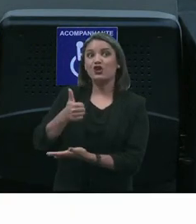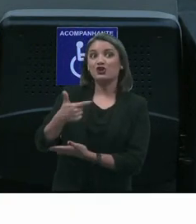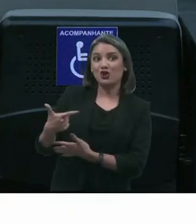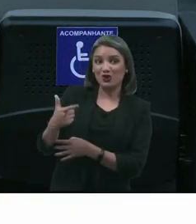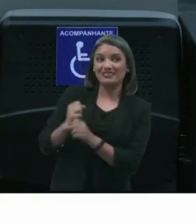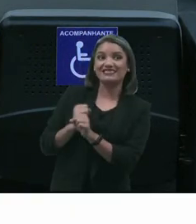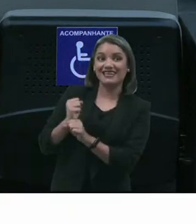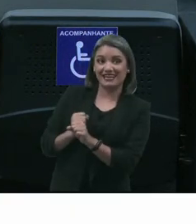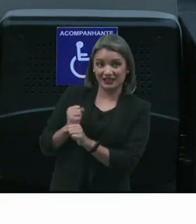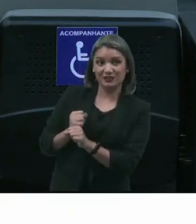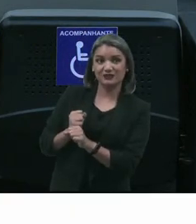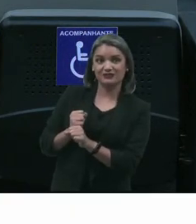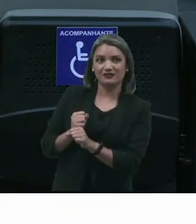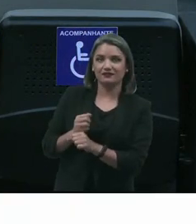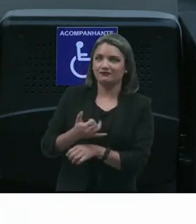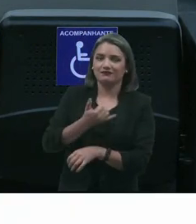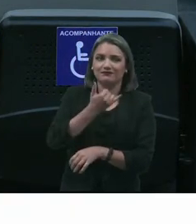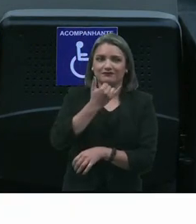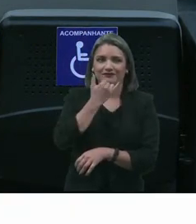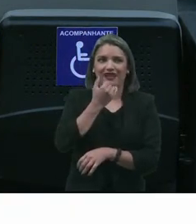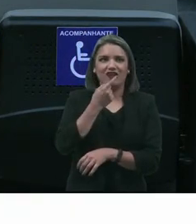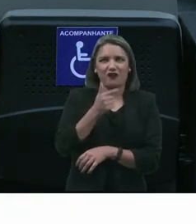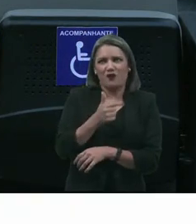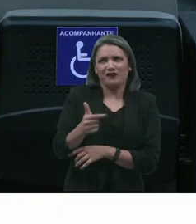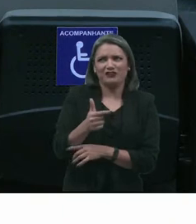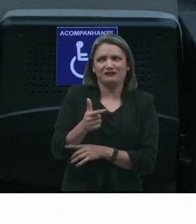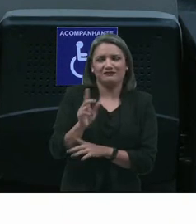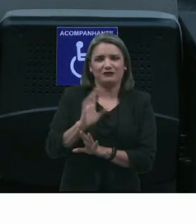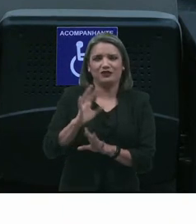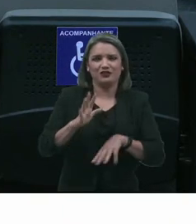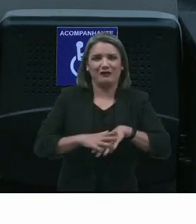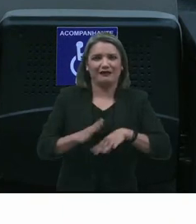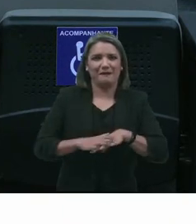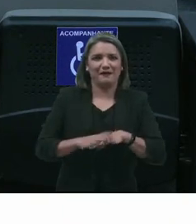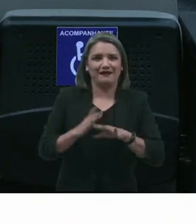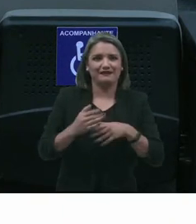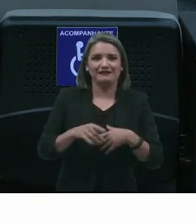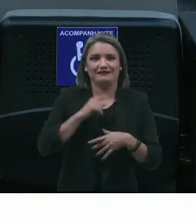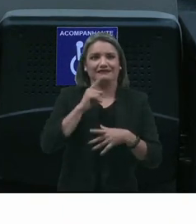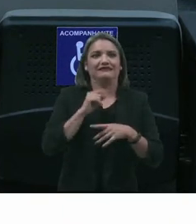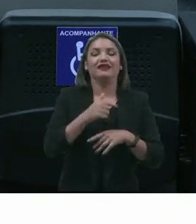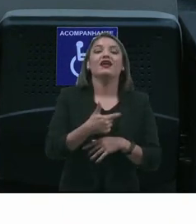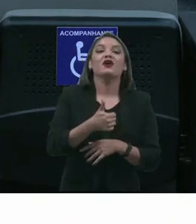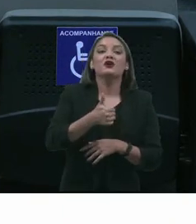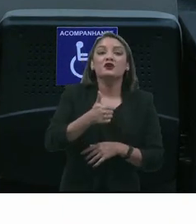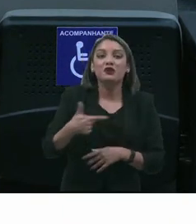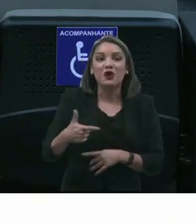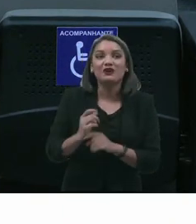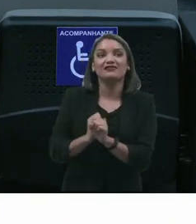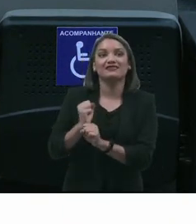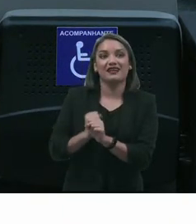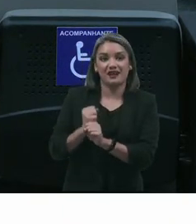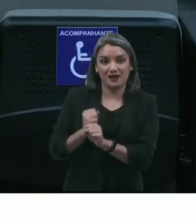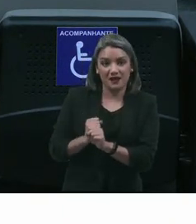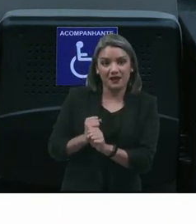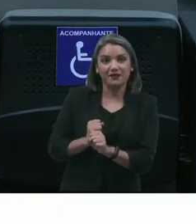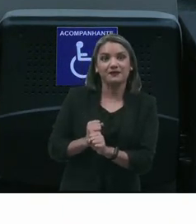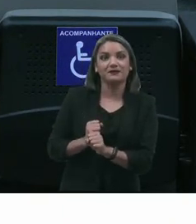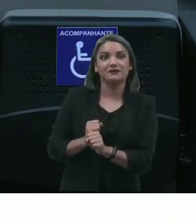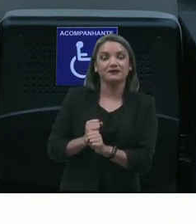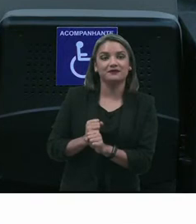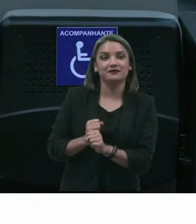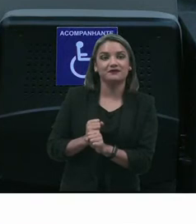12 anos depois, a minha matemática não é o forte dos operadores do direito, pelo menos não desde que vos fala. 12 anos depois, ministro Salomão, conselheiro